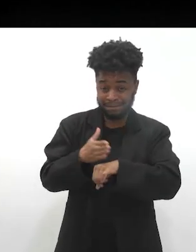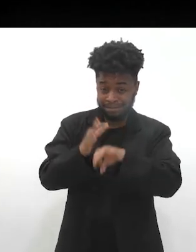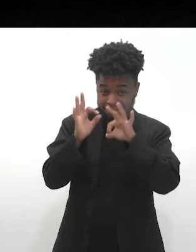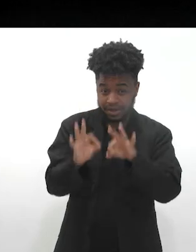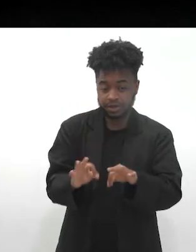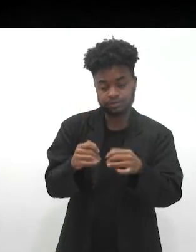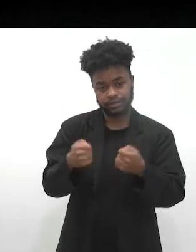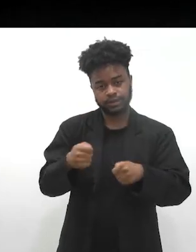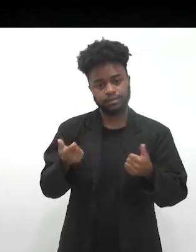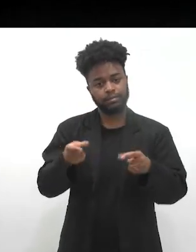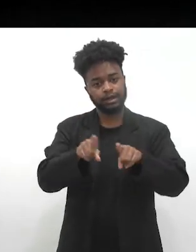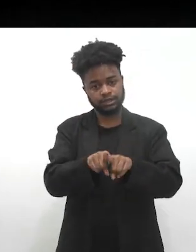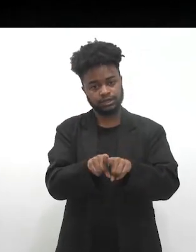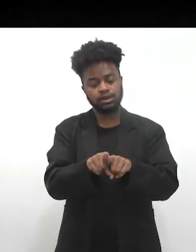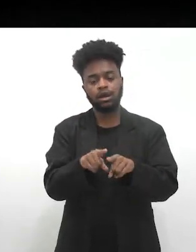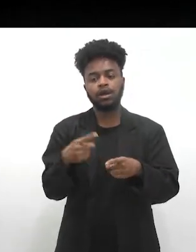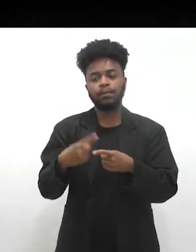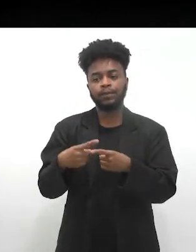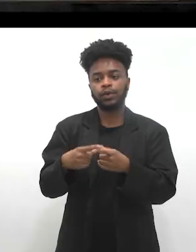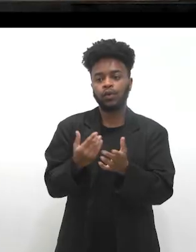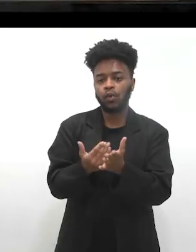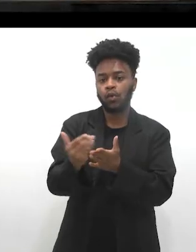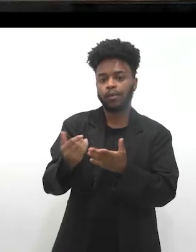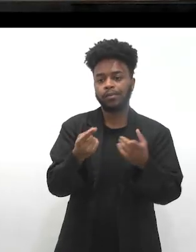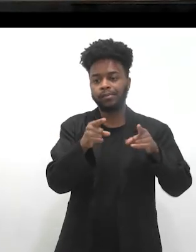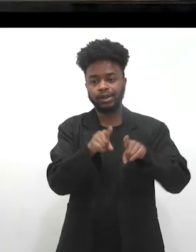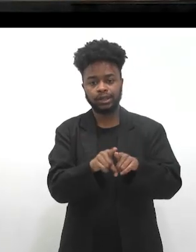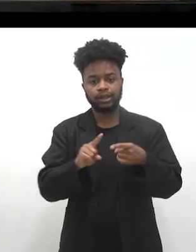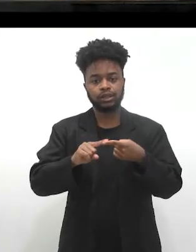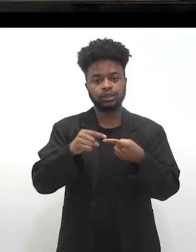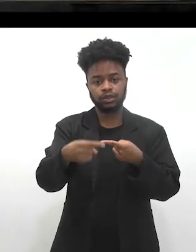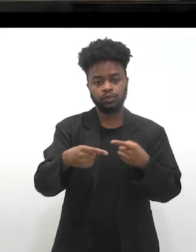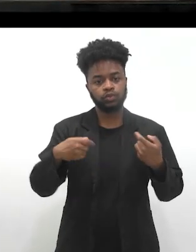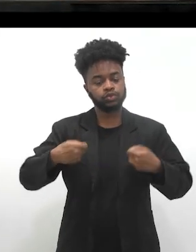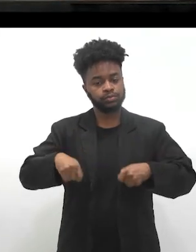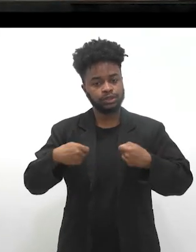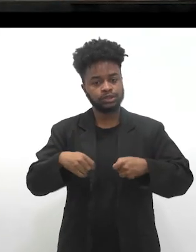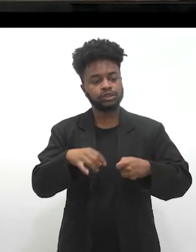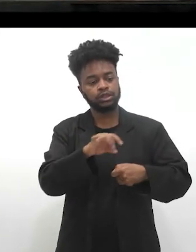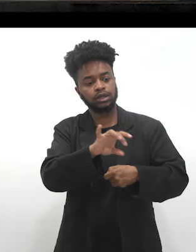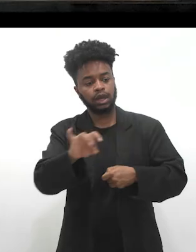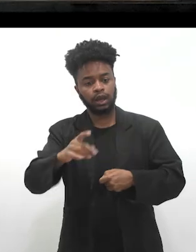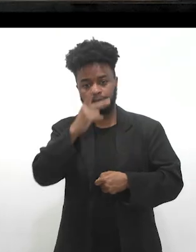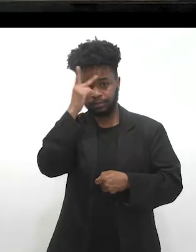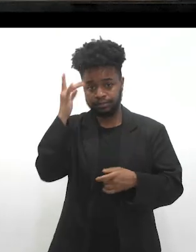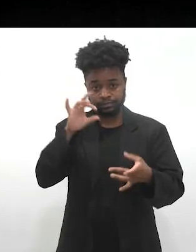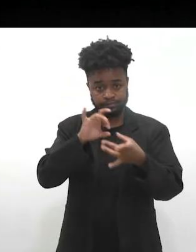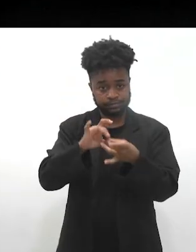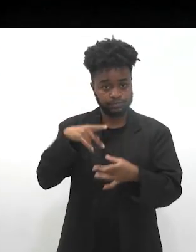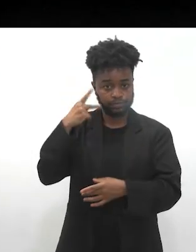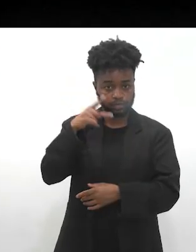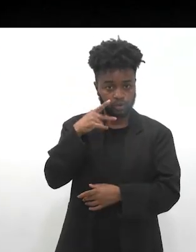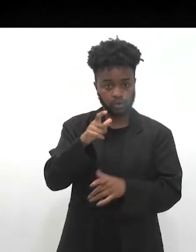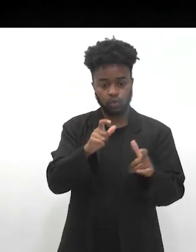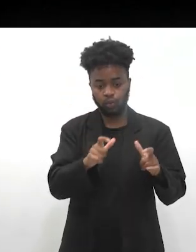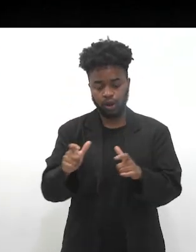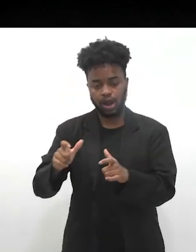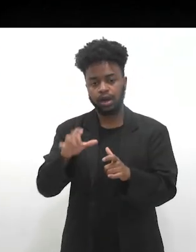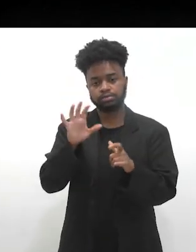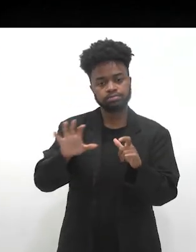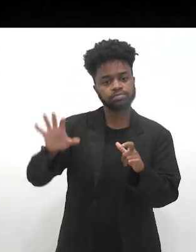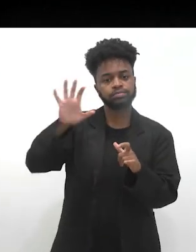colocar em prática são essas parcerias. Quando a gente começa a fazer as parcerias, e aí precisa muito dos agentes políticos